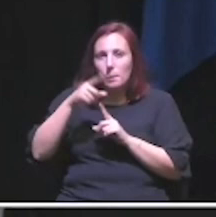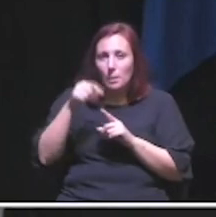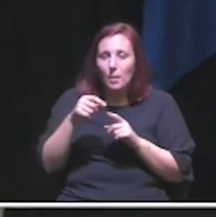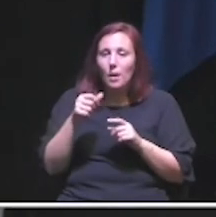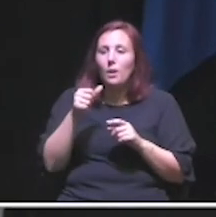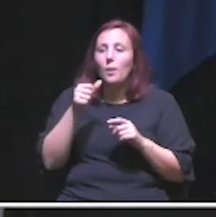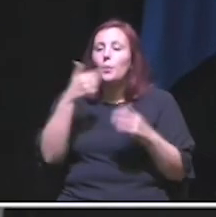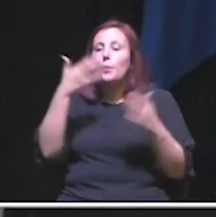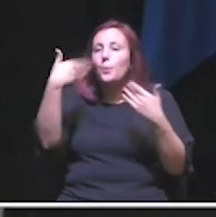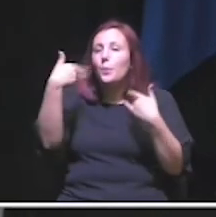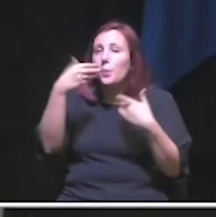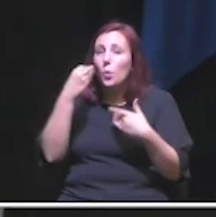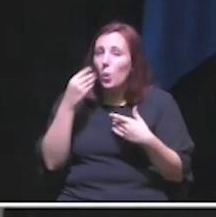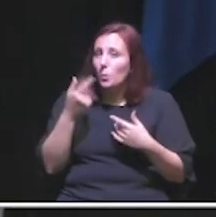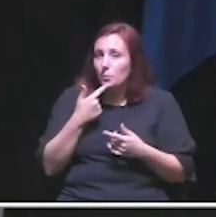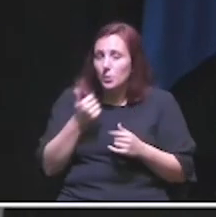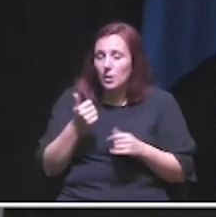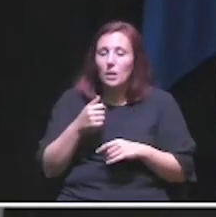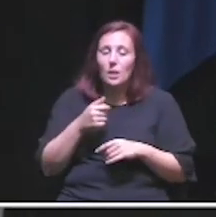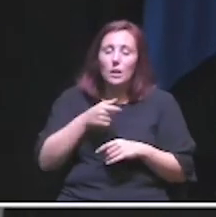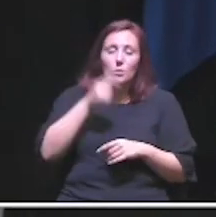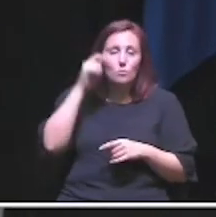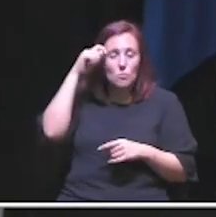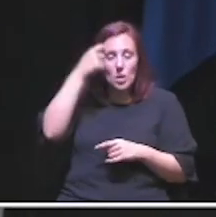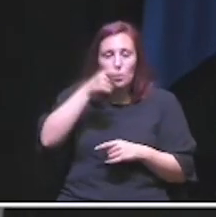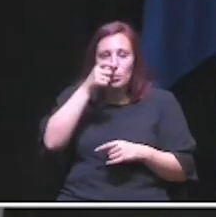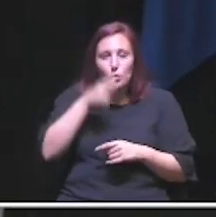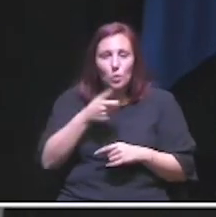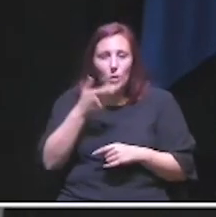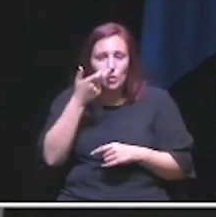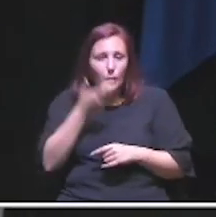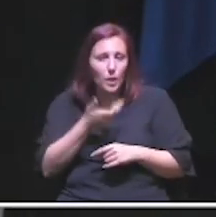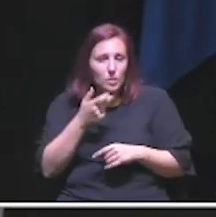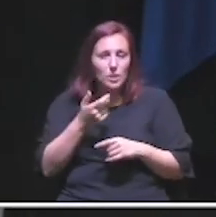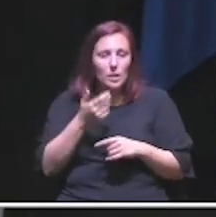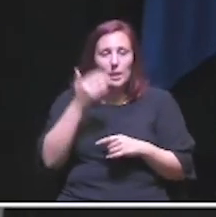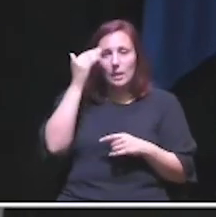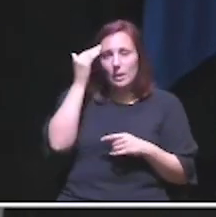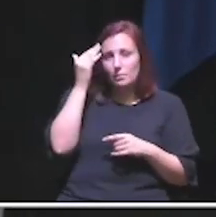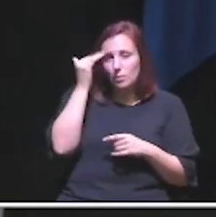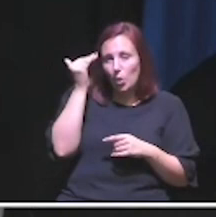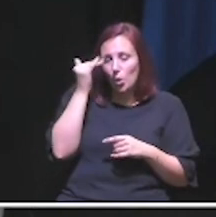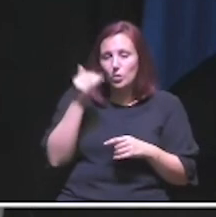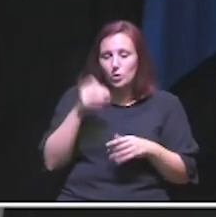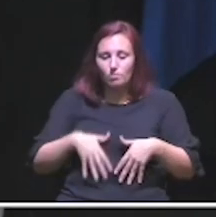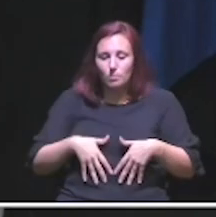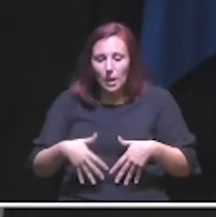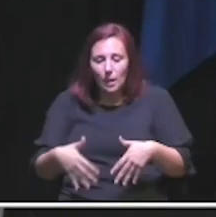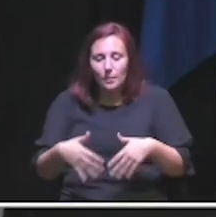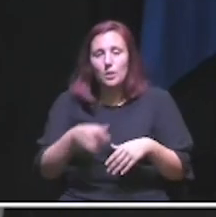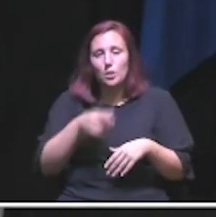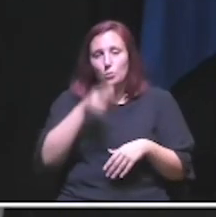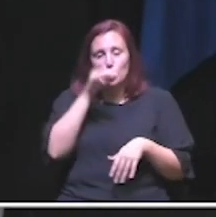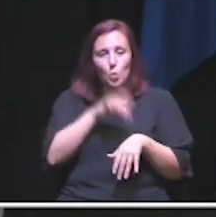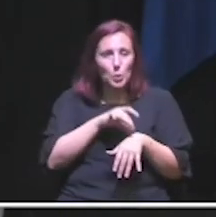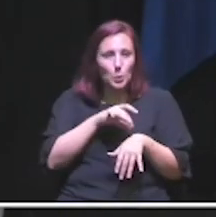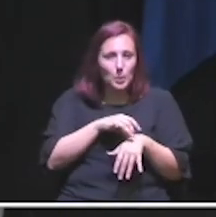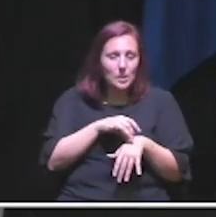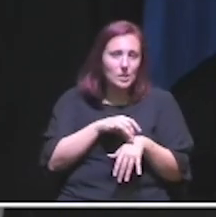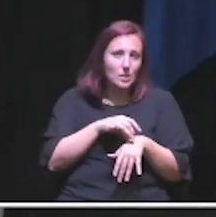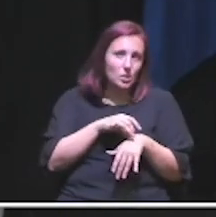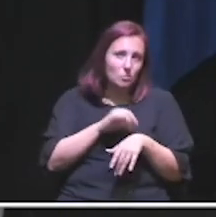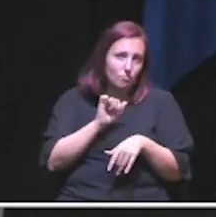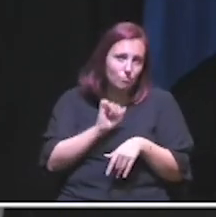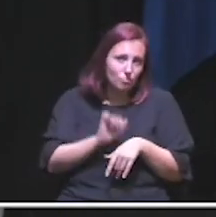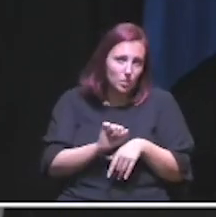saúde pública que afeta sobretudo pessoas mais vulneráveis, como pessoas mais velhas, grávidas, pessoas com doenças crónicas. Há um ano alertámos